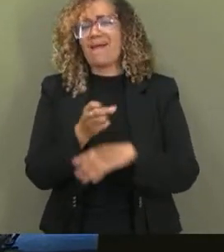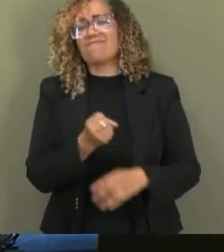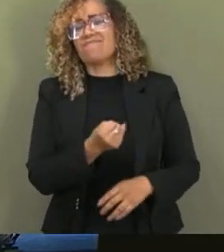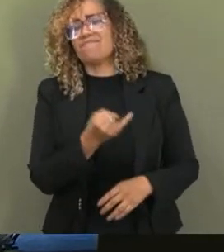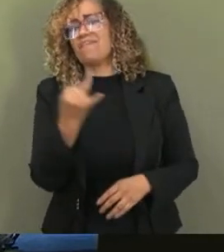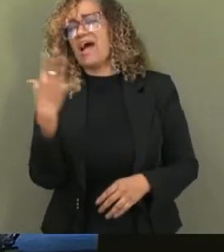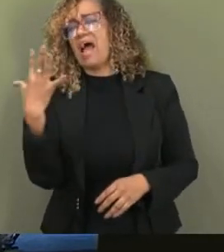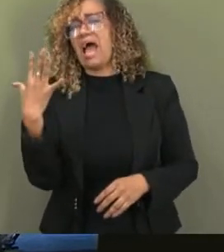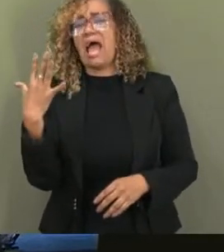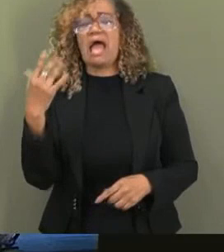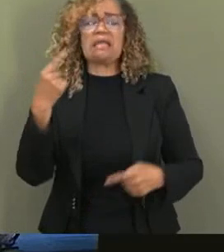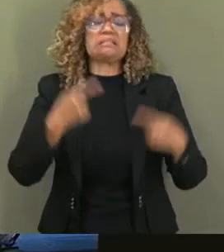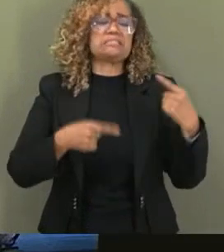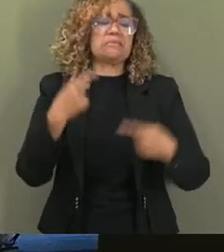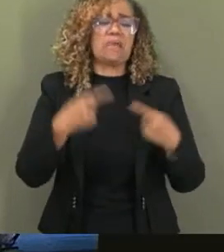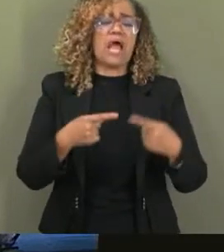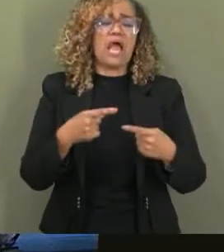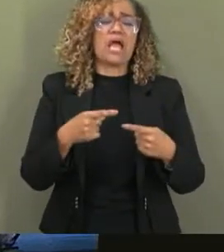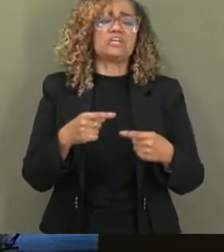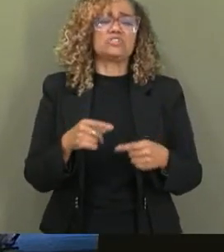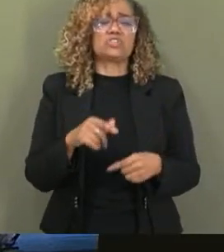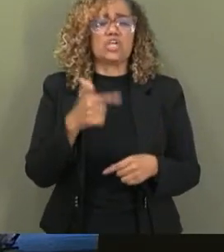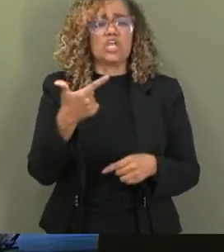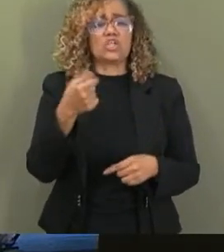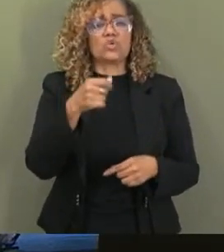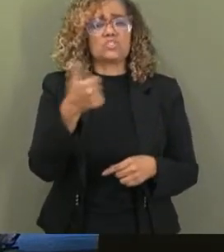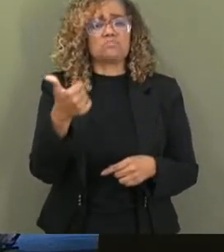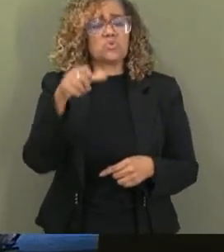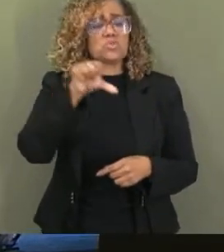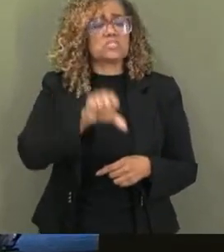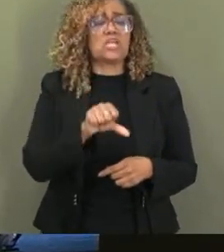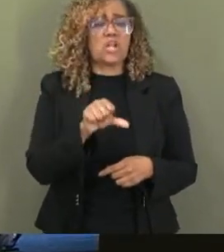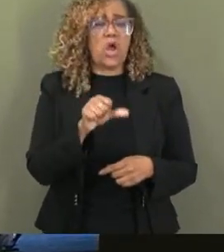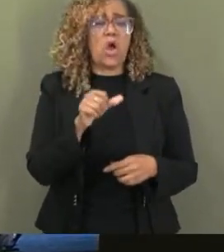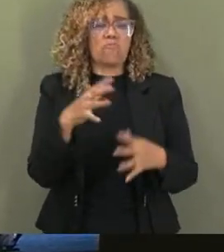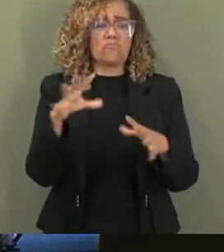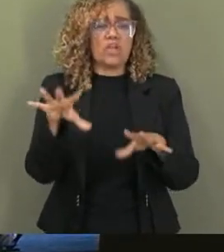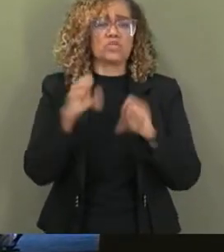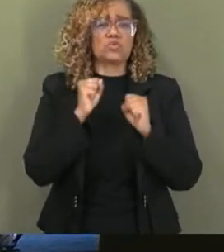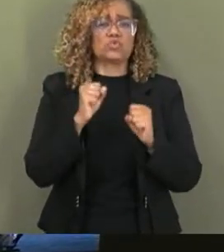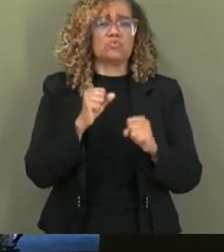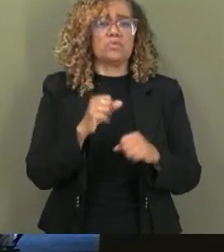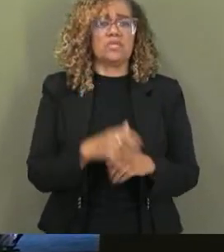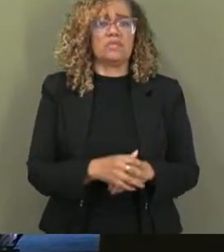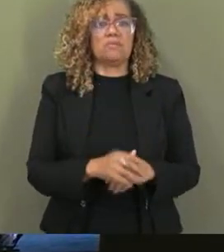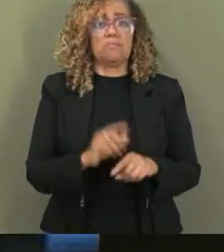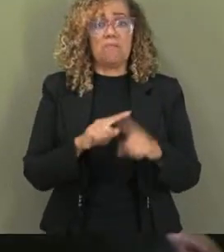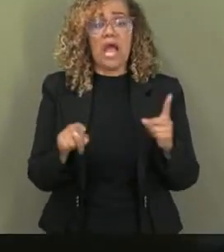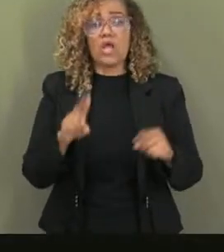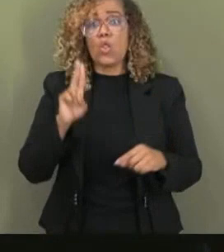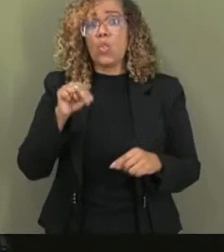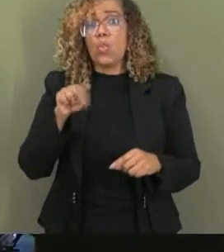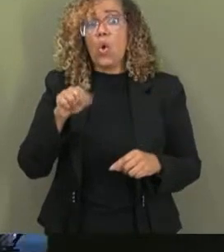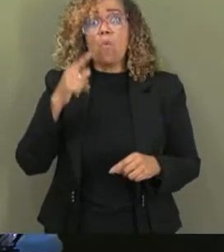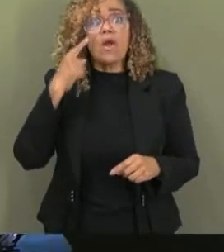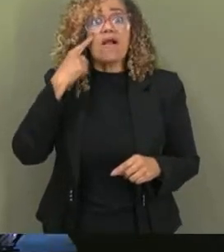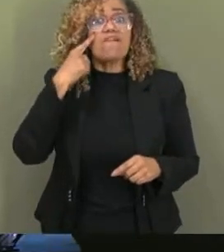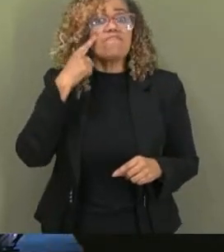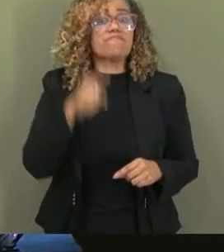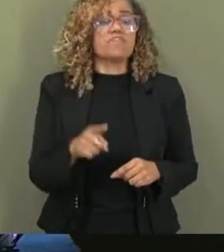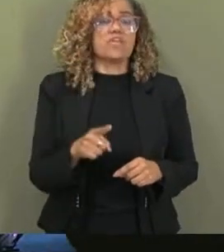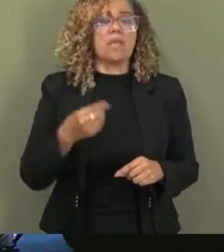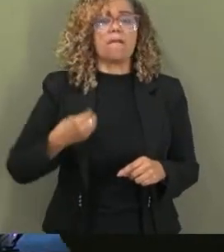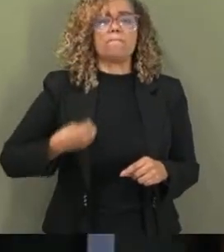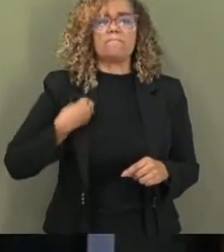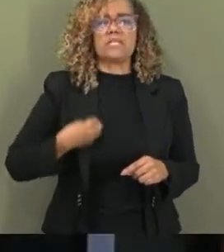que assumi o mandato em 2019, e eu nunca vi uma participação tão grande, uma